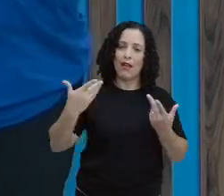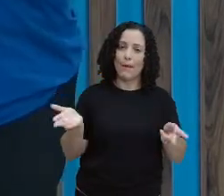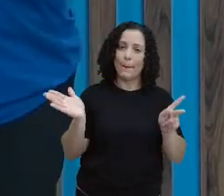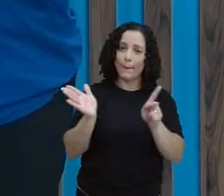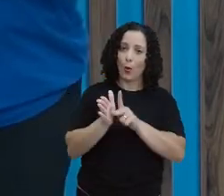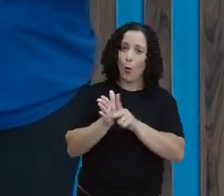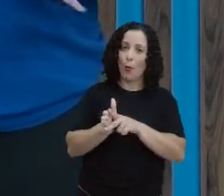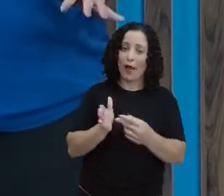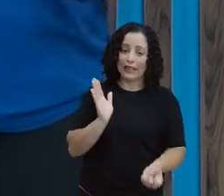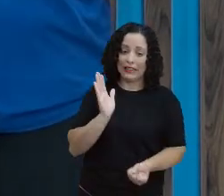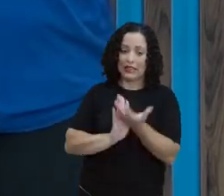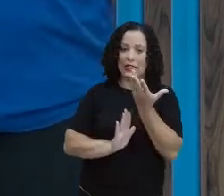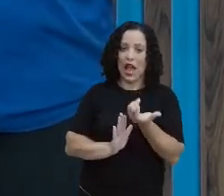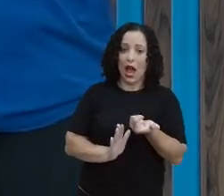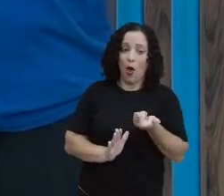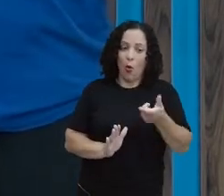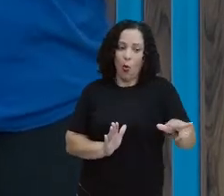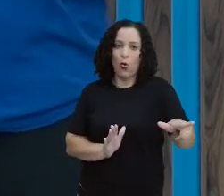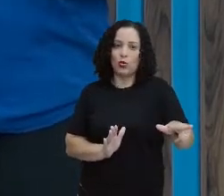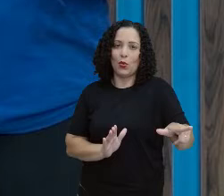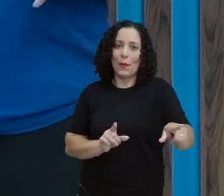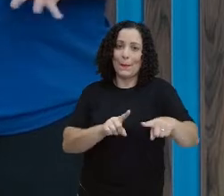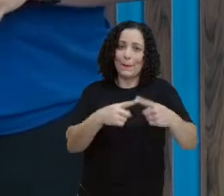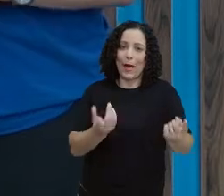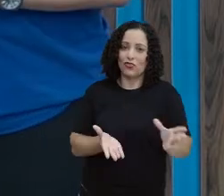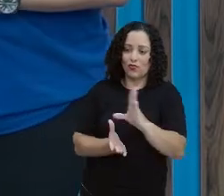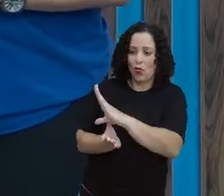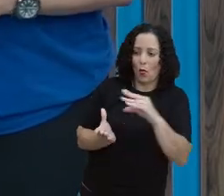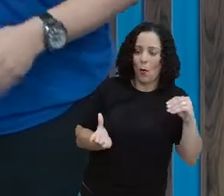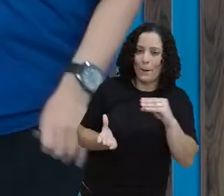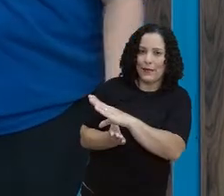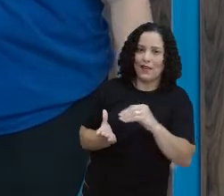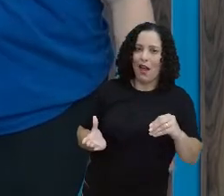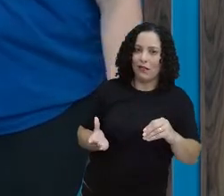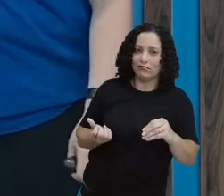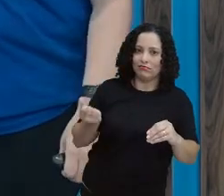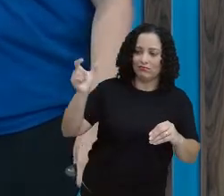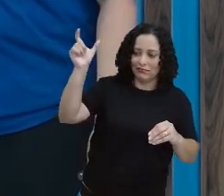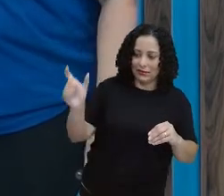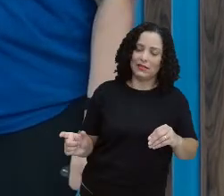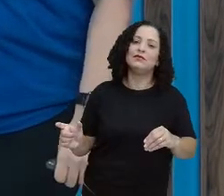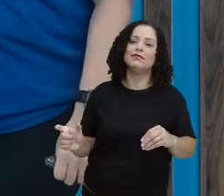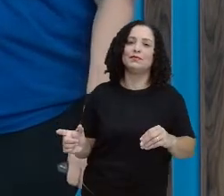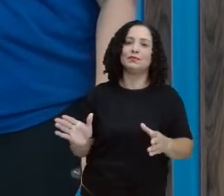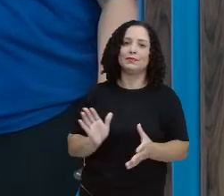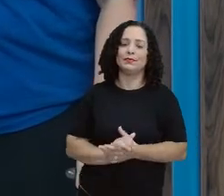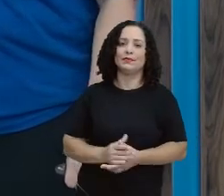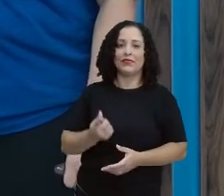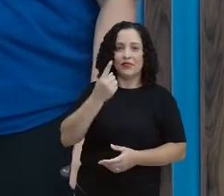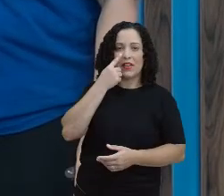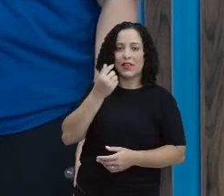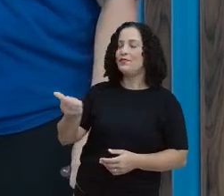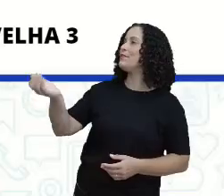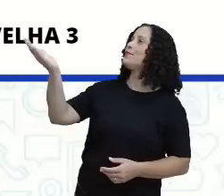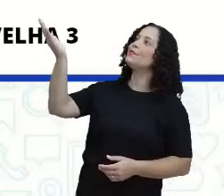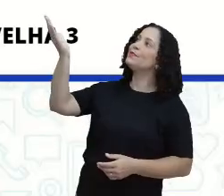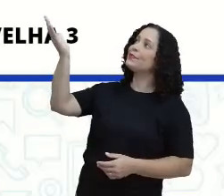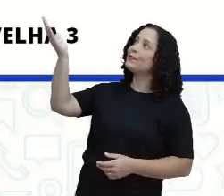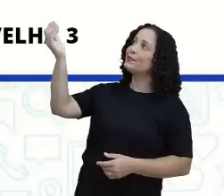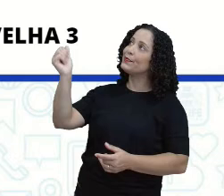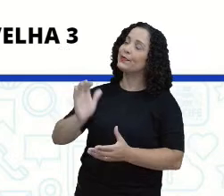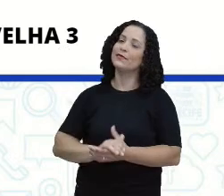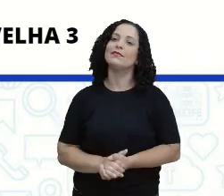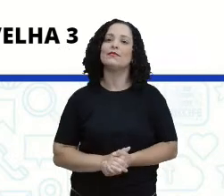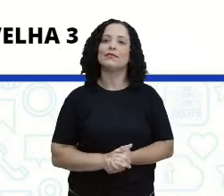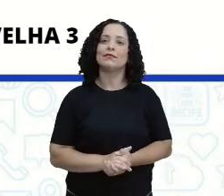se formar um outro organismo mais artificialmente no laboratório. Então, eu trouxe aqui, ó, só para vocês terem uma ideia de como é.